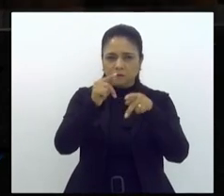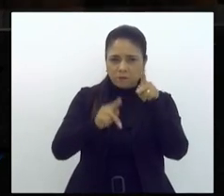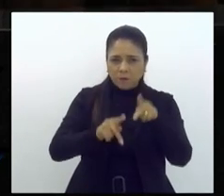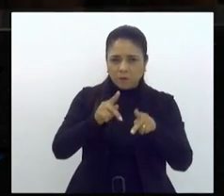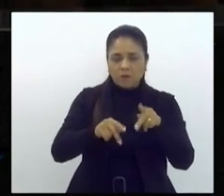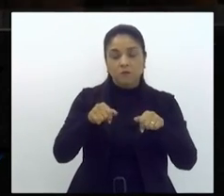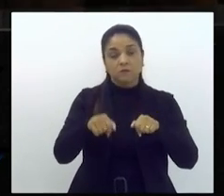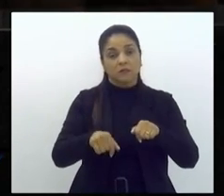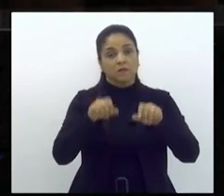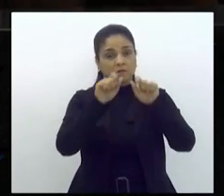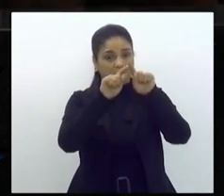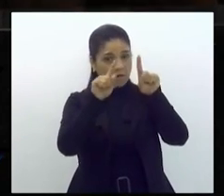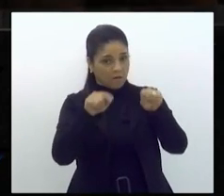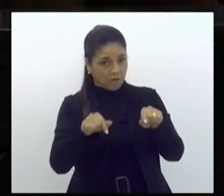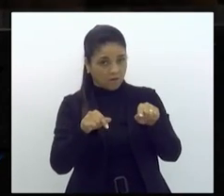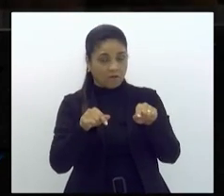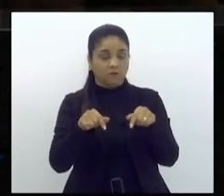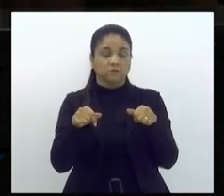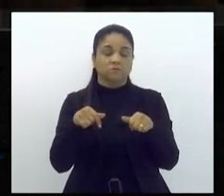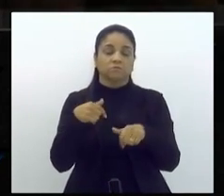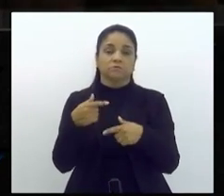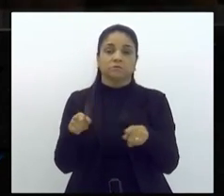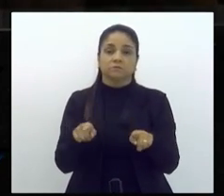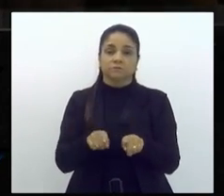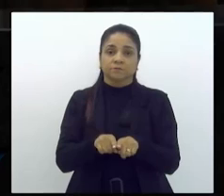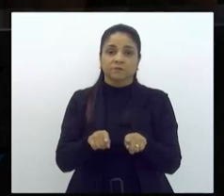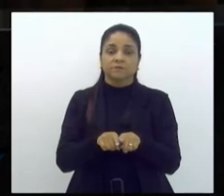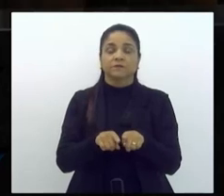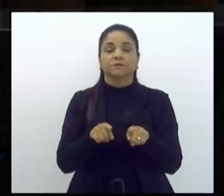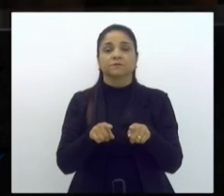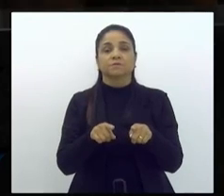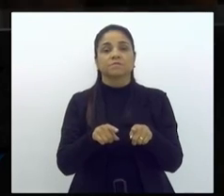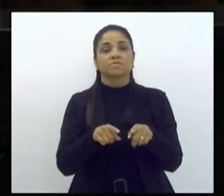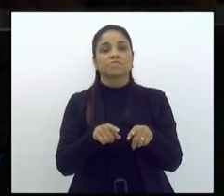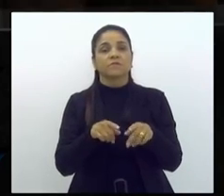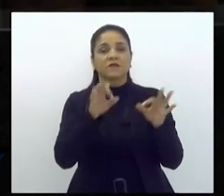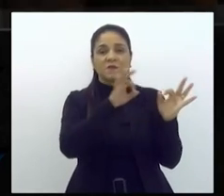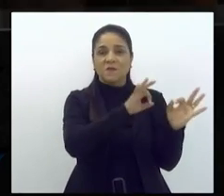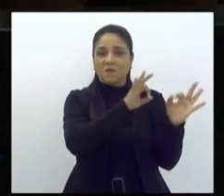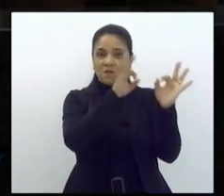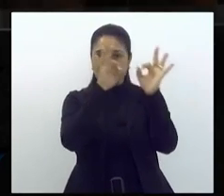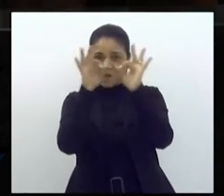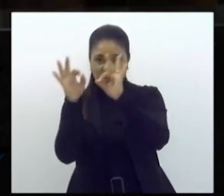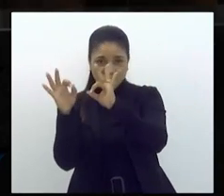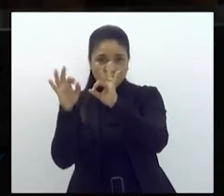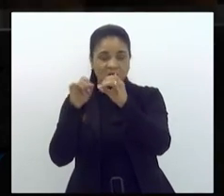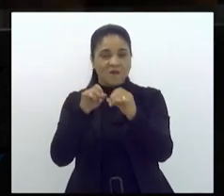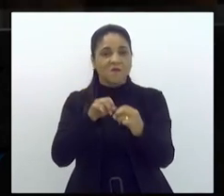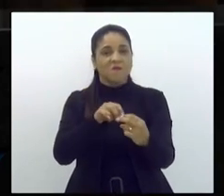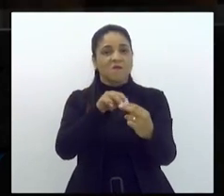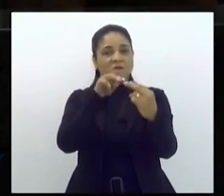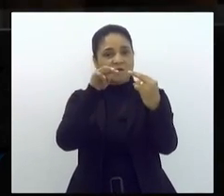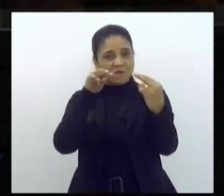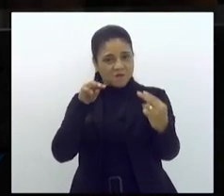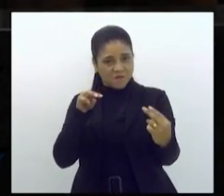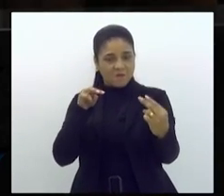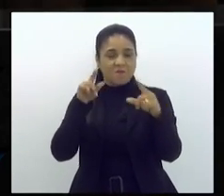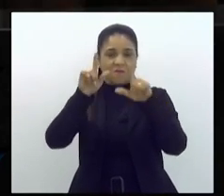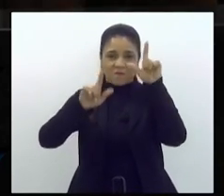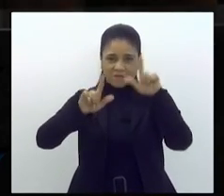aqui da alerj e também saudar todos que nos assistem pela TV alérgica